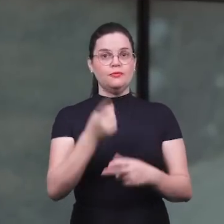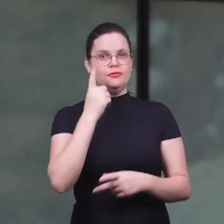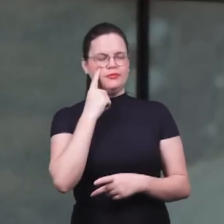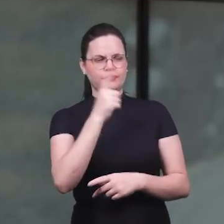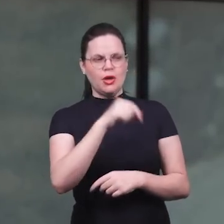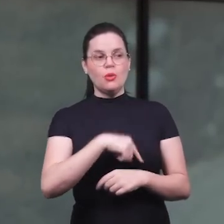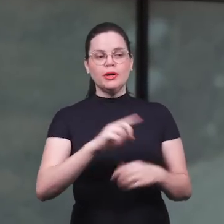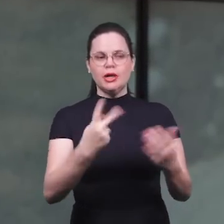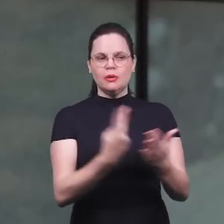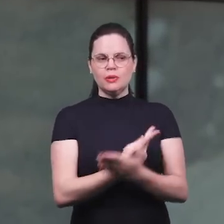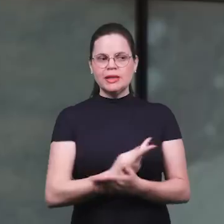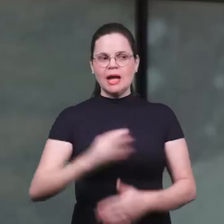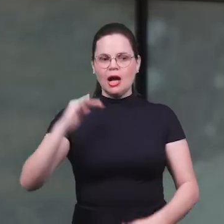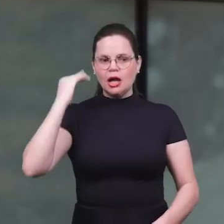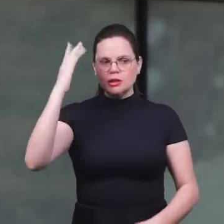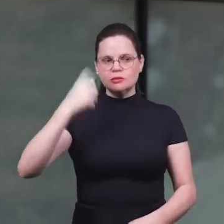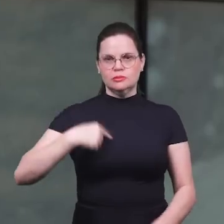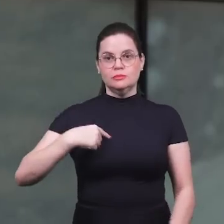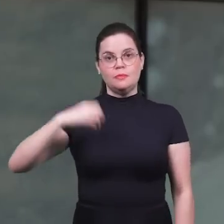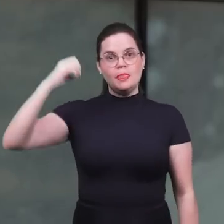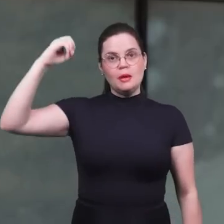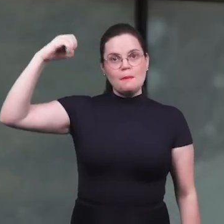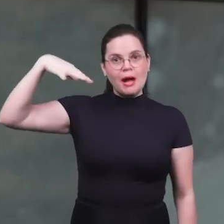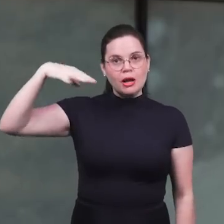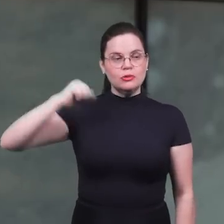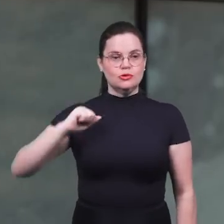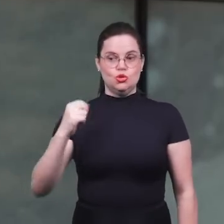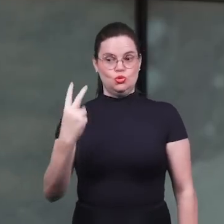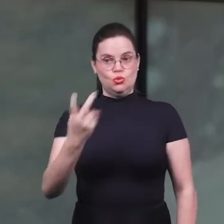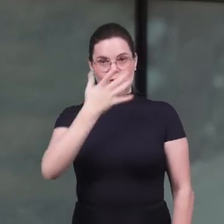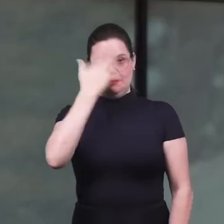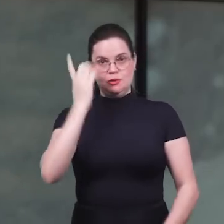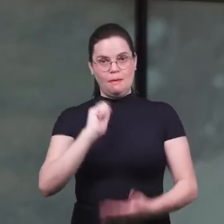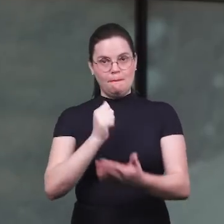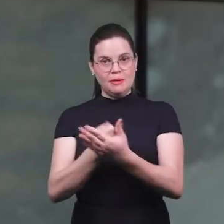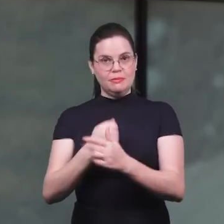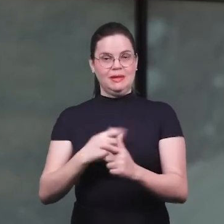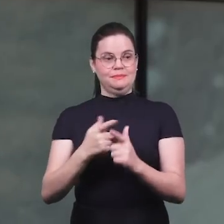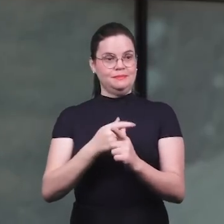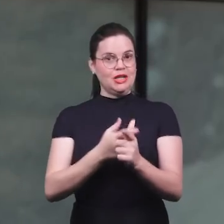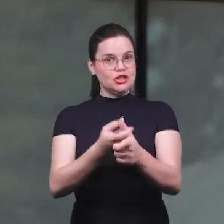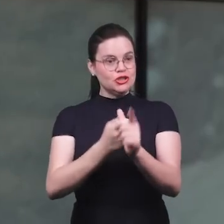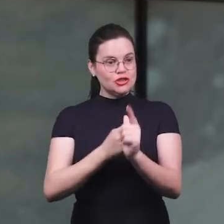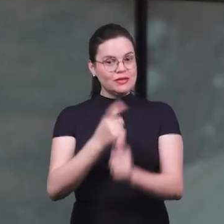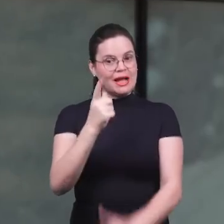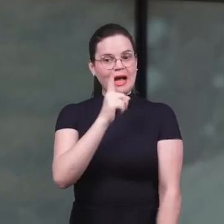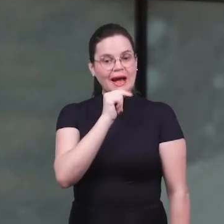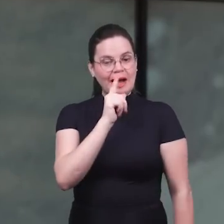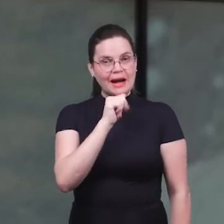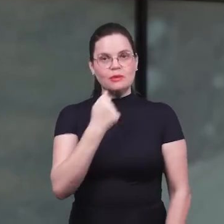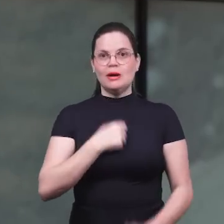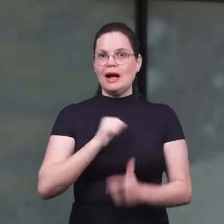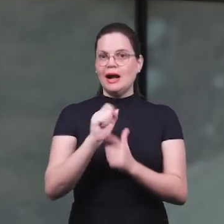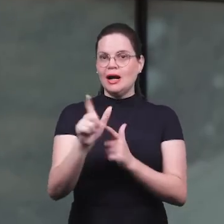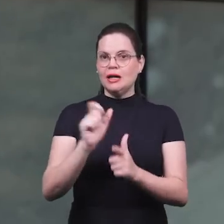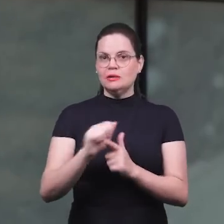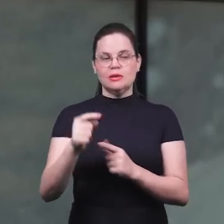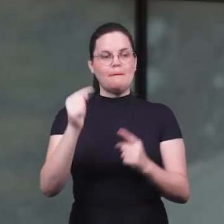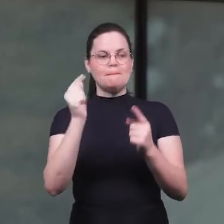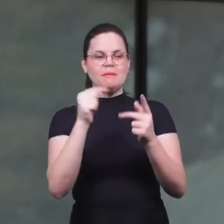de luz de uma casa para 2 pessoas custa tanto, uma conta de água, um aluguel,